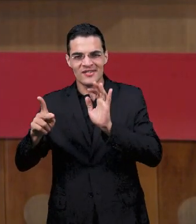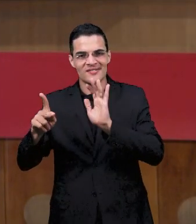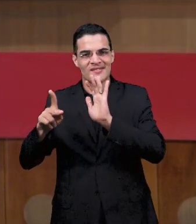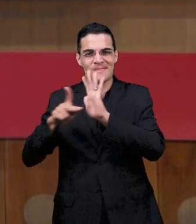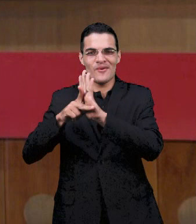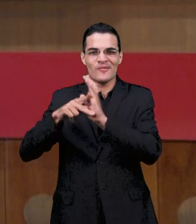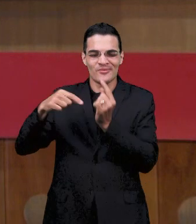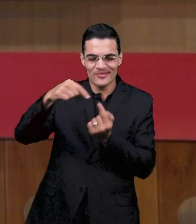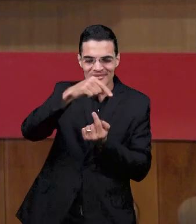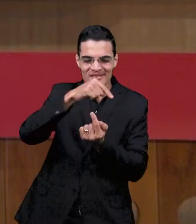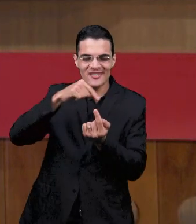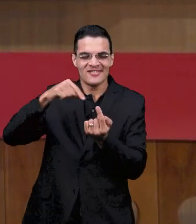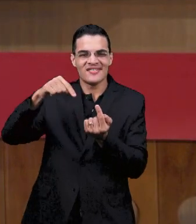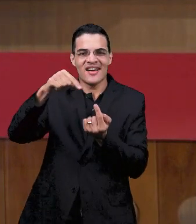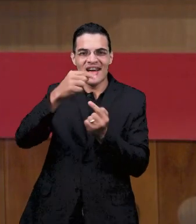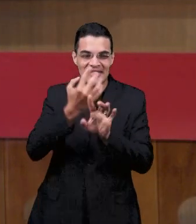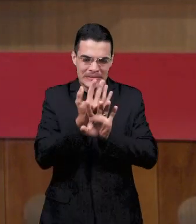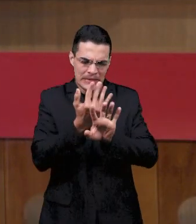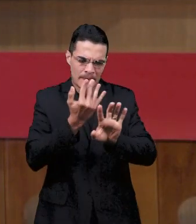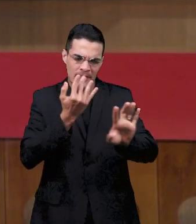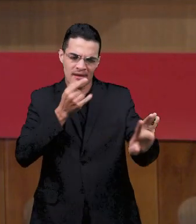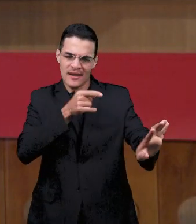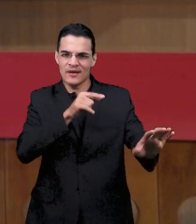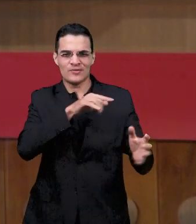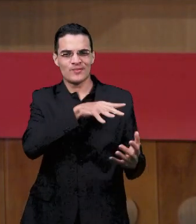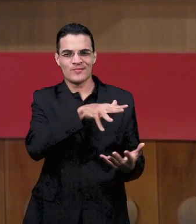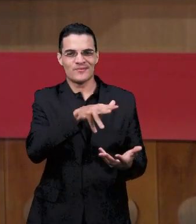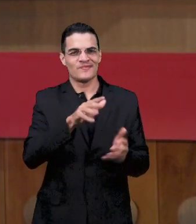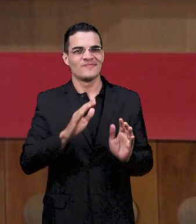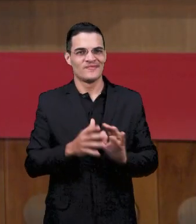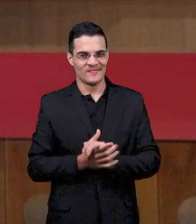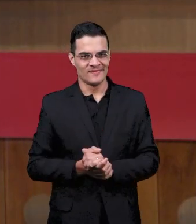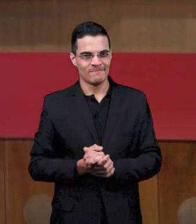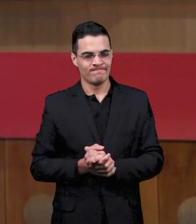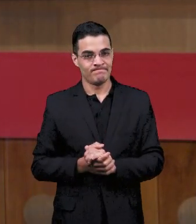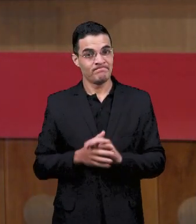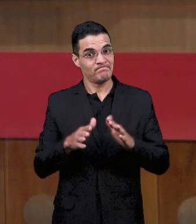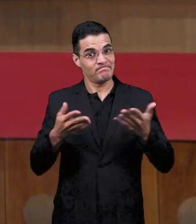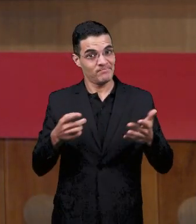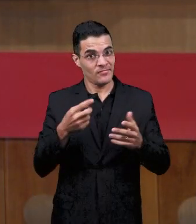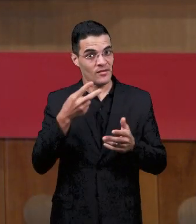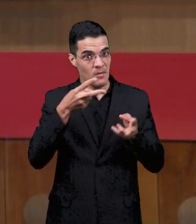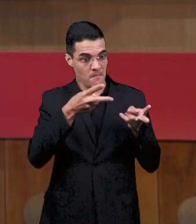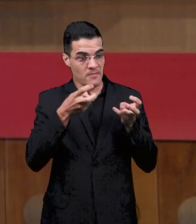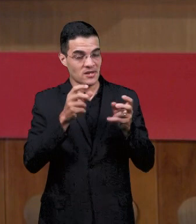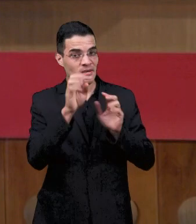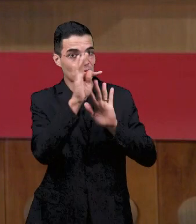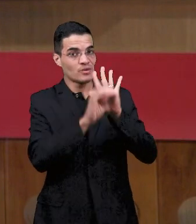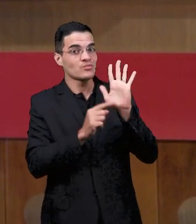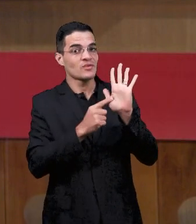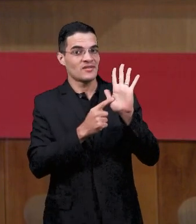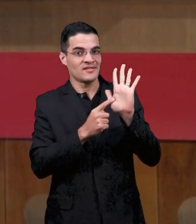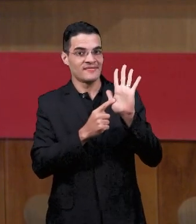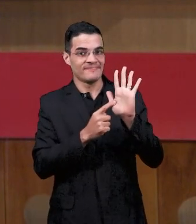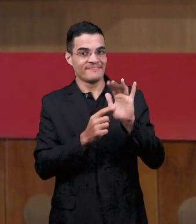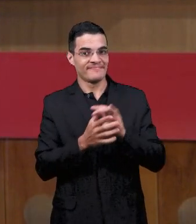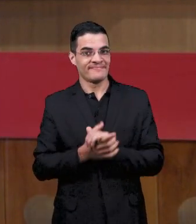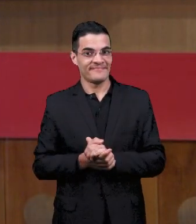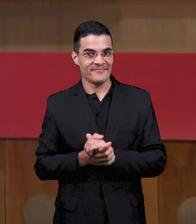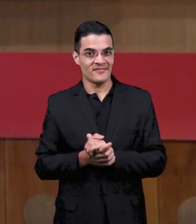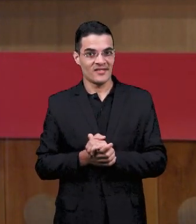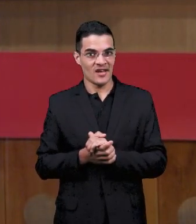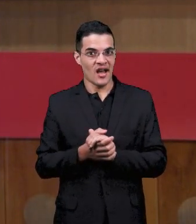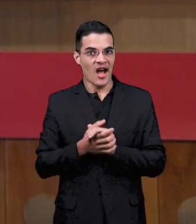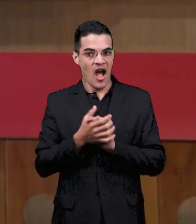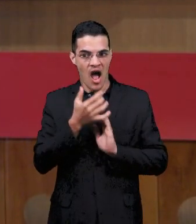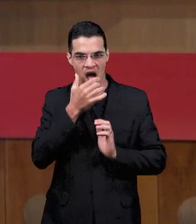Observe os irmãos, as irmãs, e a sua esposa já se aprontou. A igreja